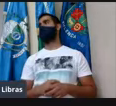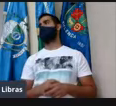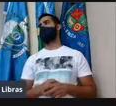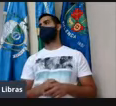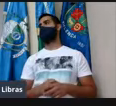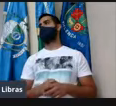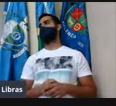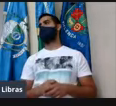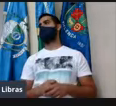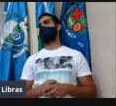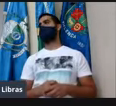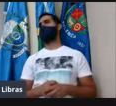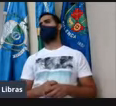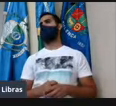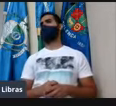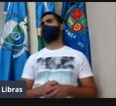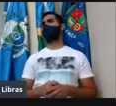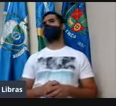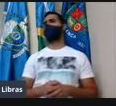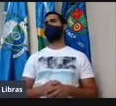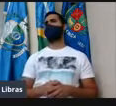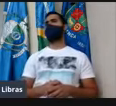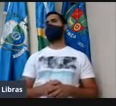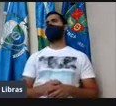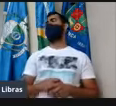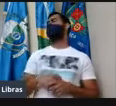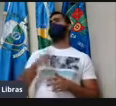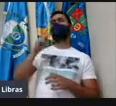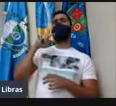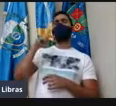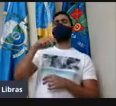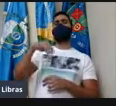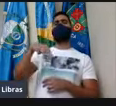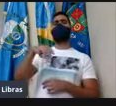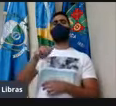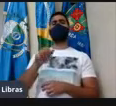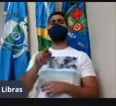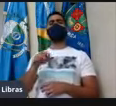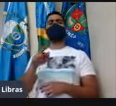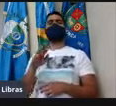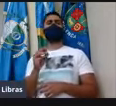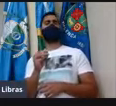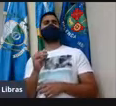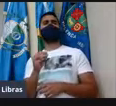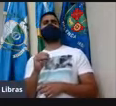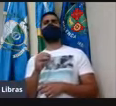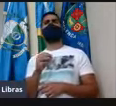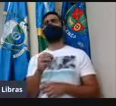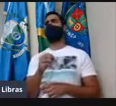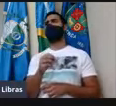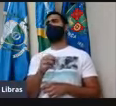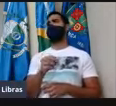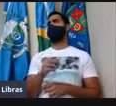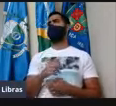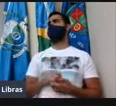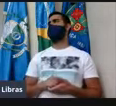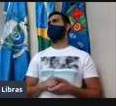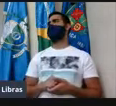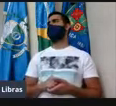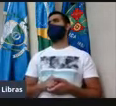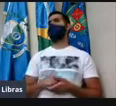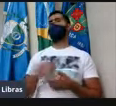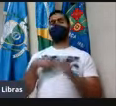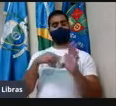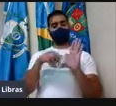mas se os vereadores não se importarem, o vereador Marquinho, por ter sido o autor, eu gostaria, como ad referendo, de